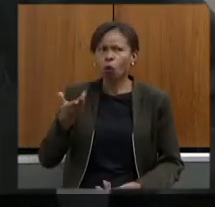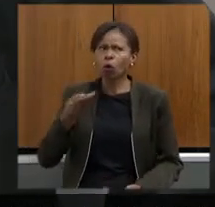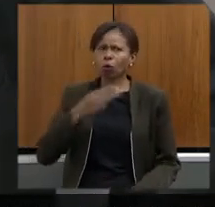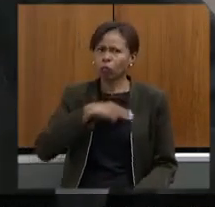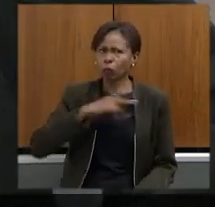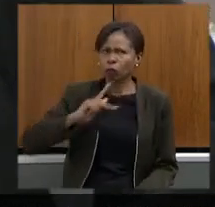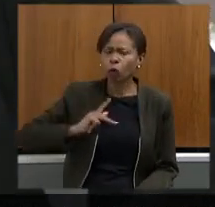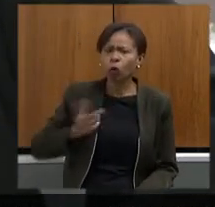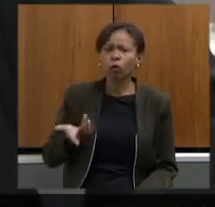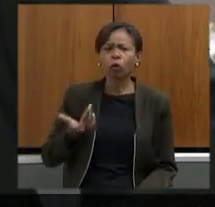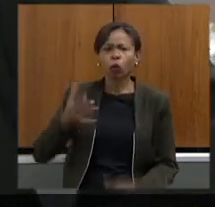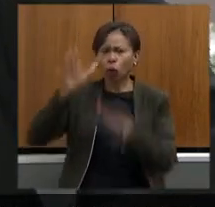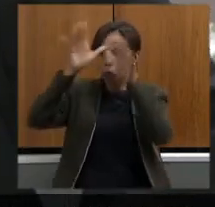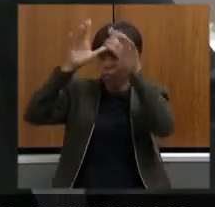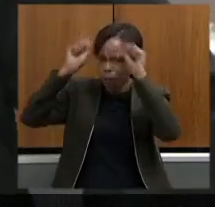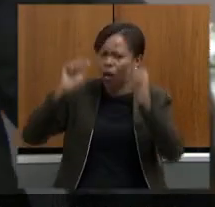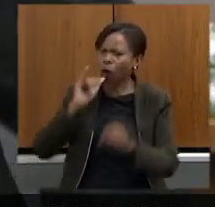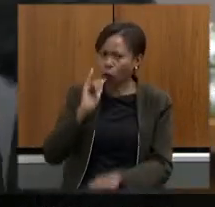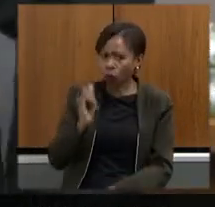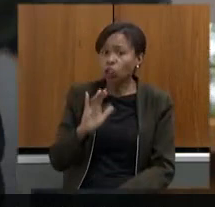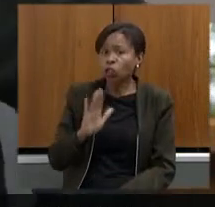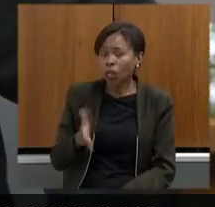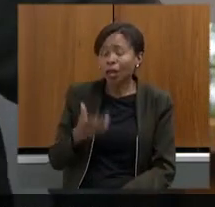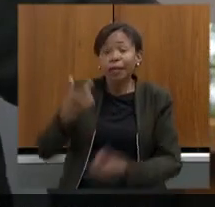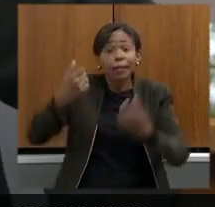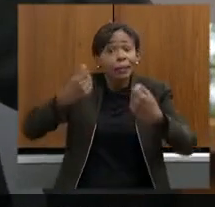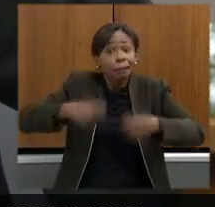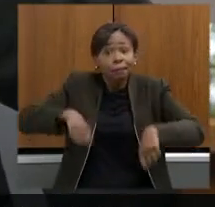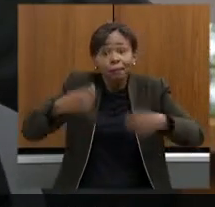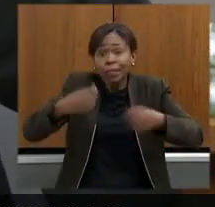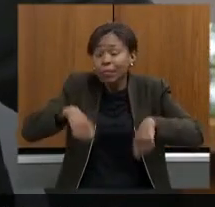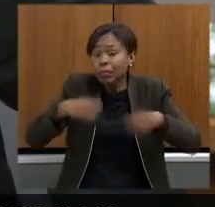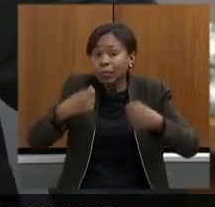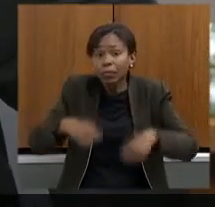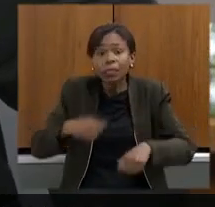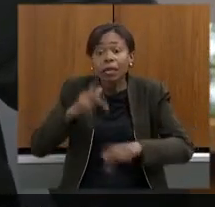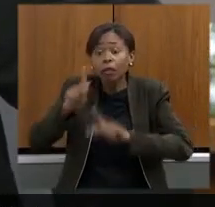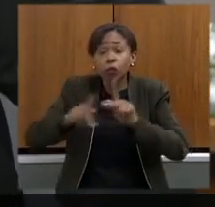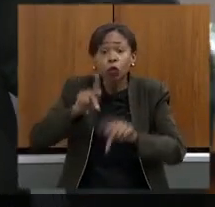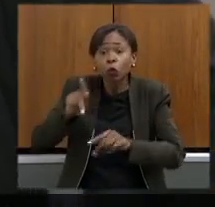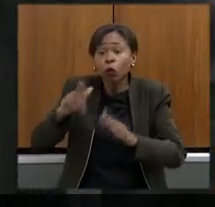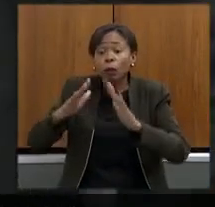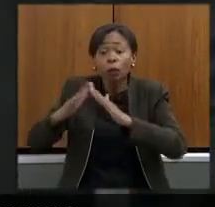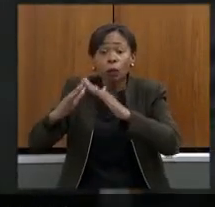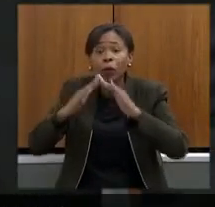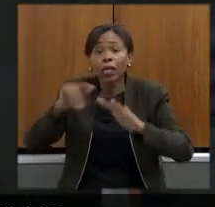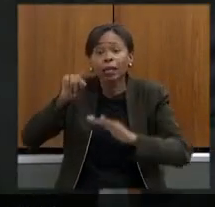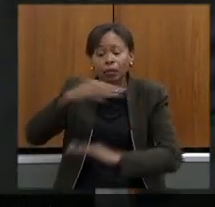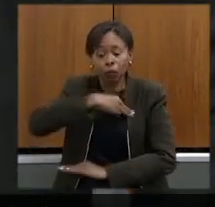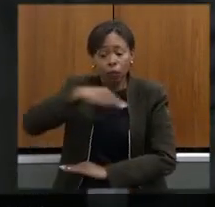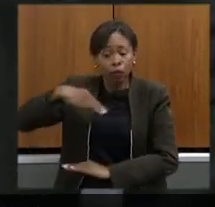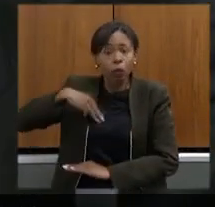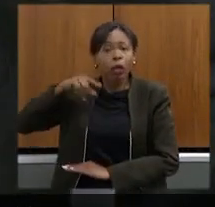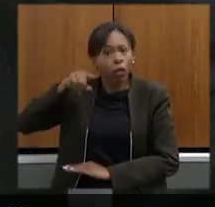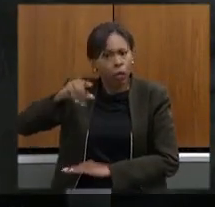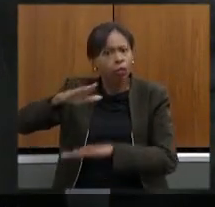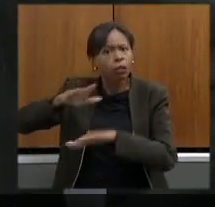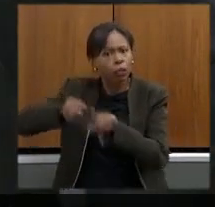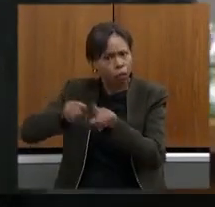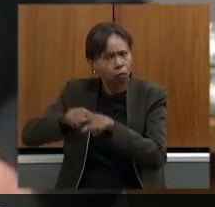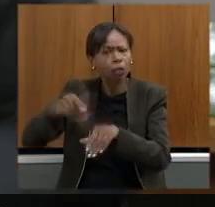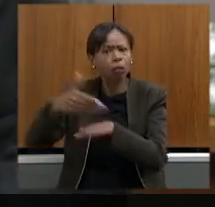o tribunal Ou seja é fundamental a participação dos atingidos né acho que é uma premissa